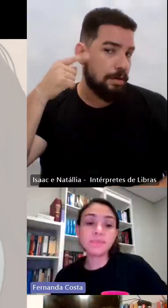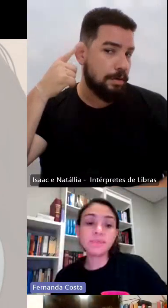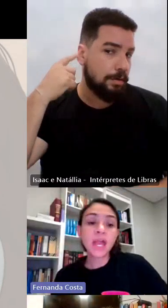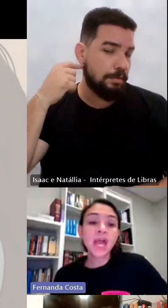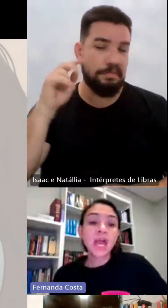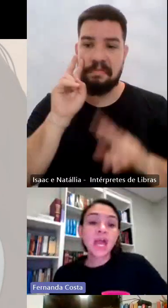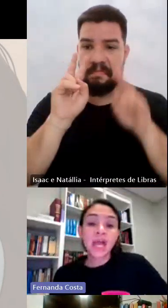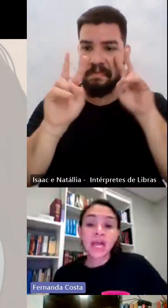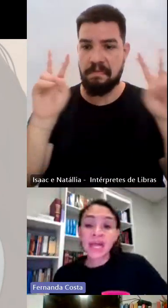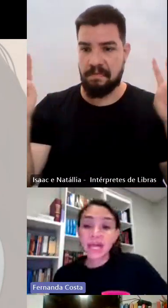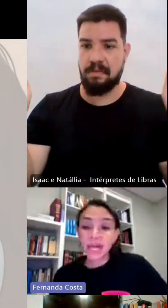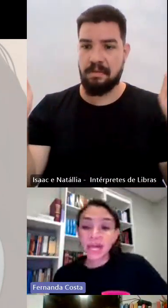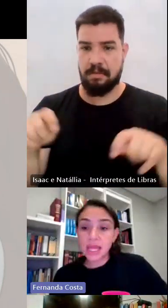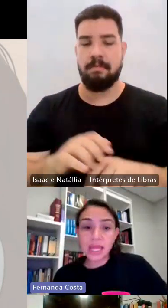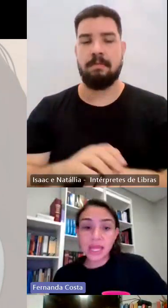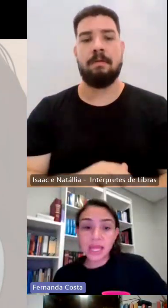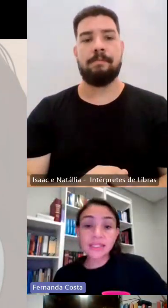visualizamos, né?